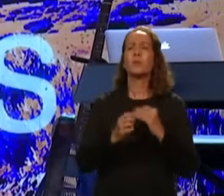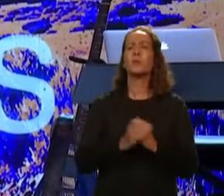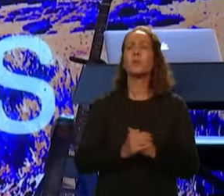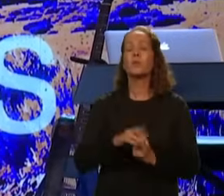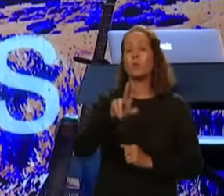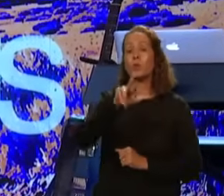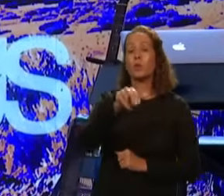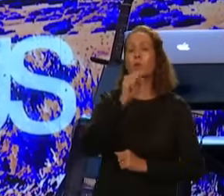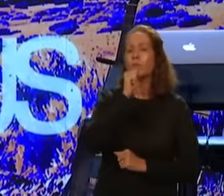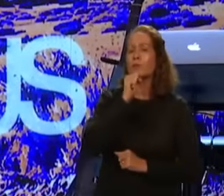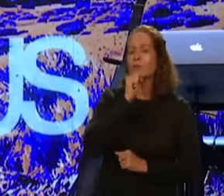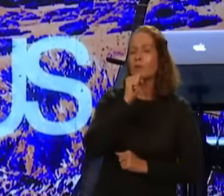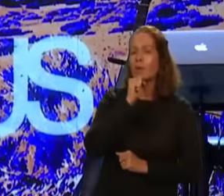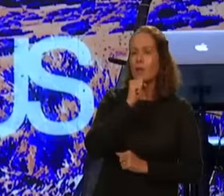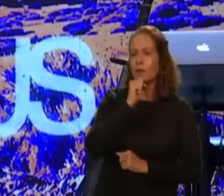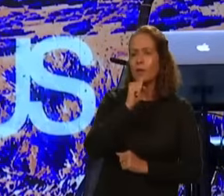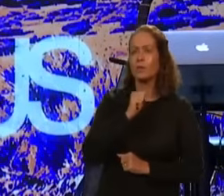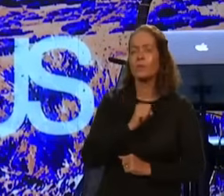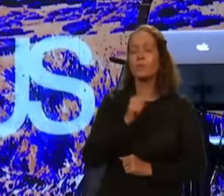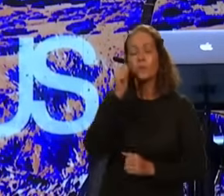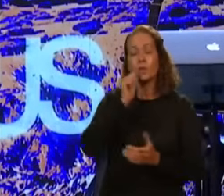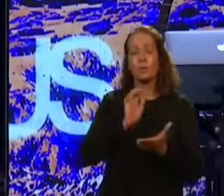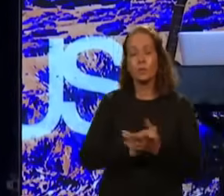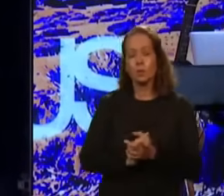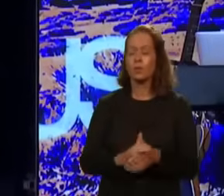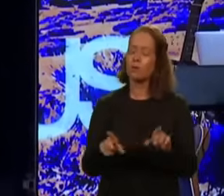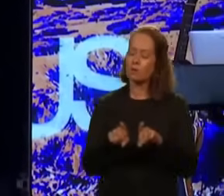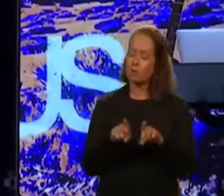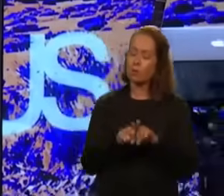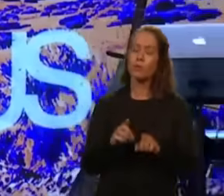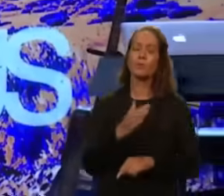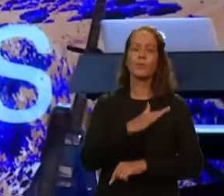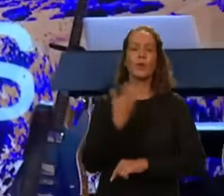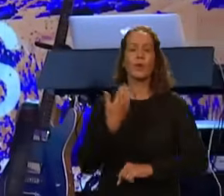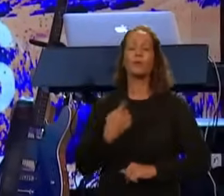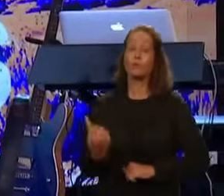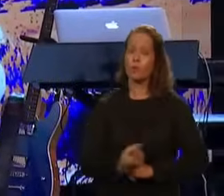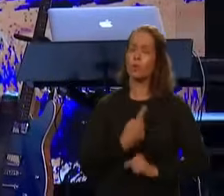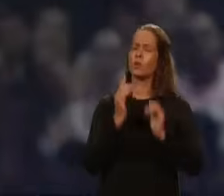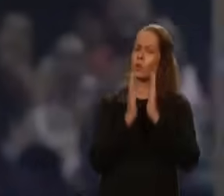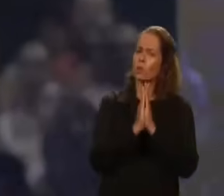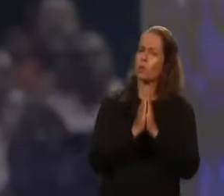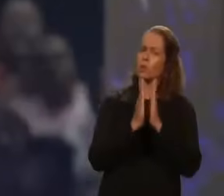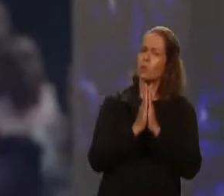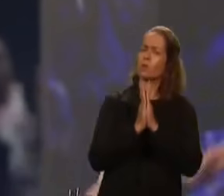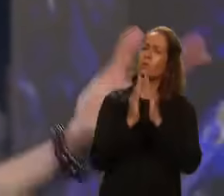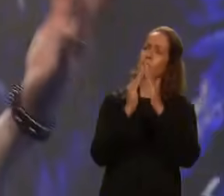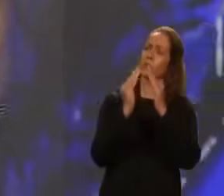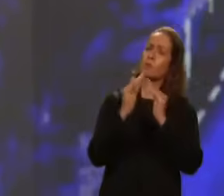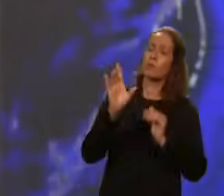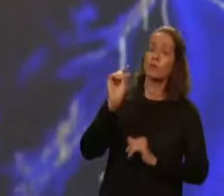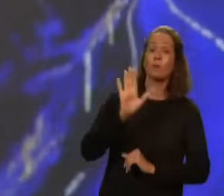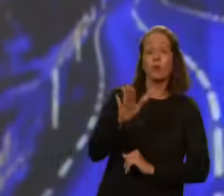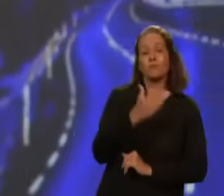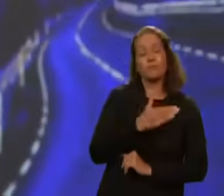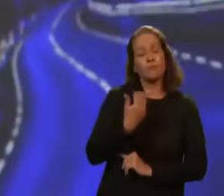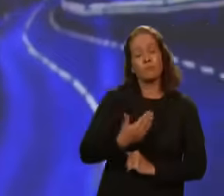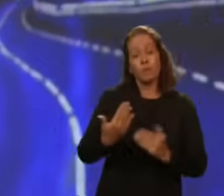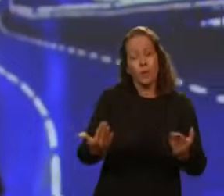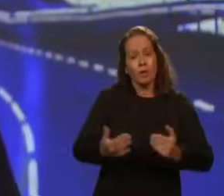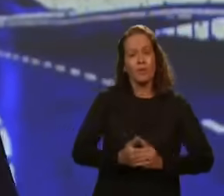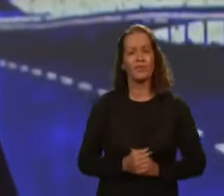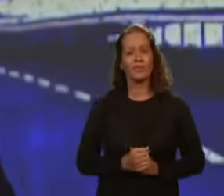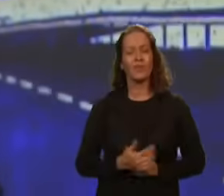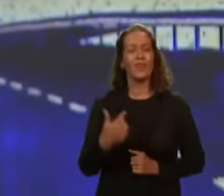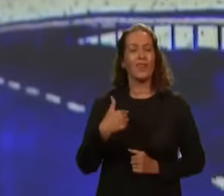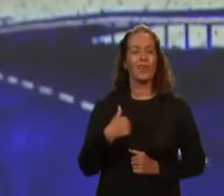dela, que nós também oramos, que nós também clamamos. Então eu quero que você entenda que eu não estou aqui